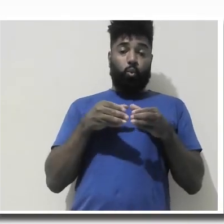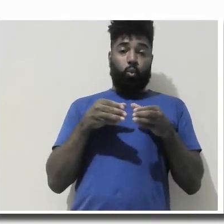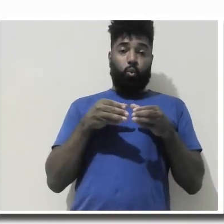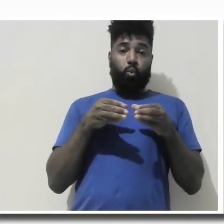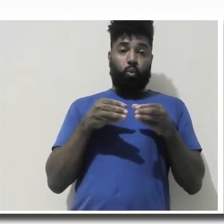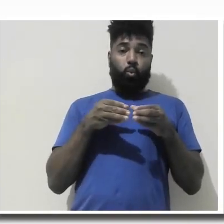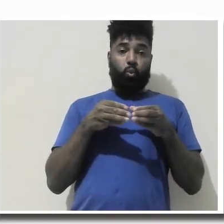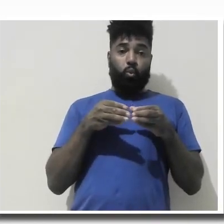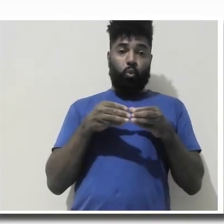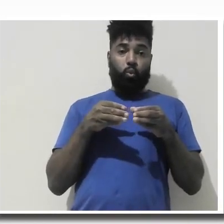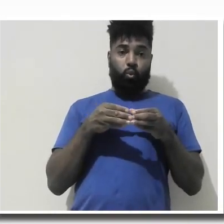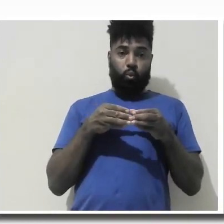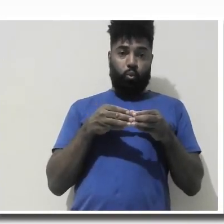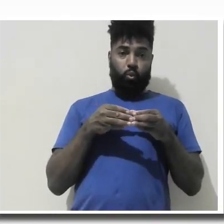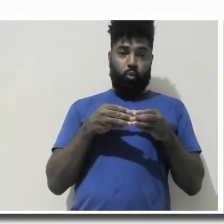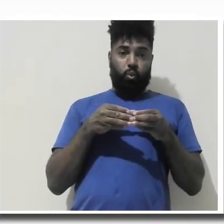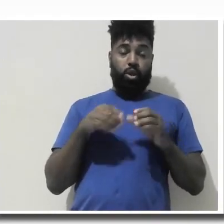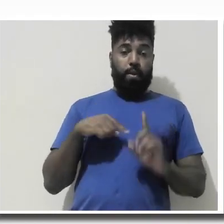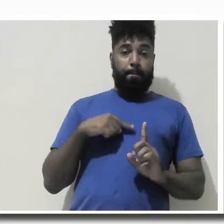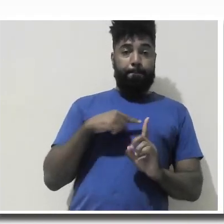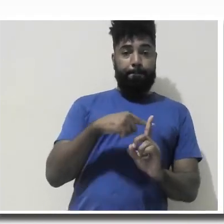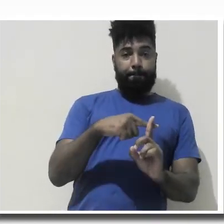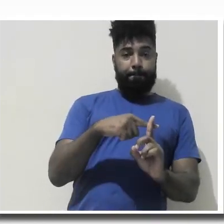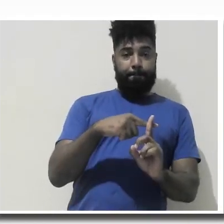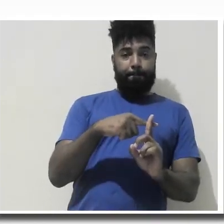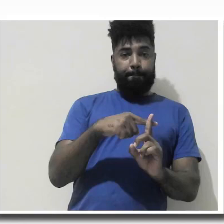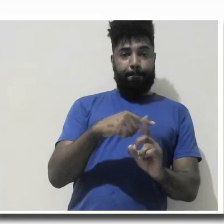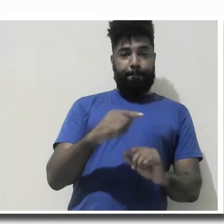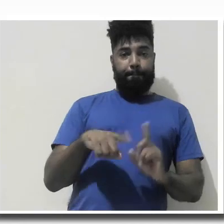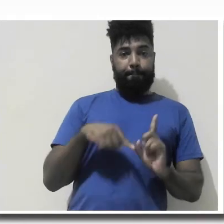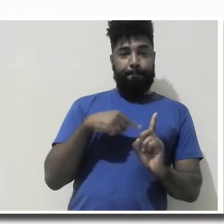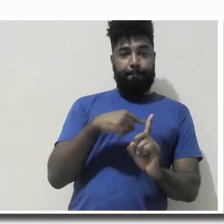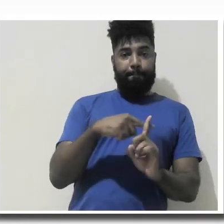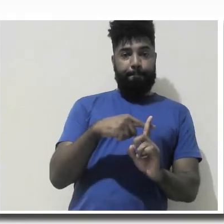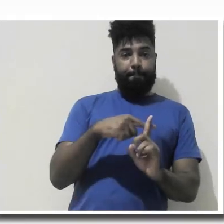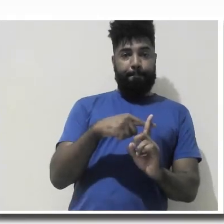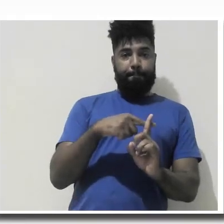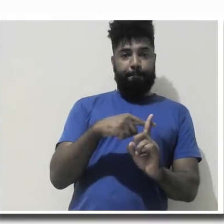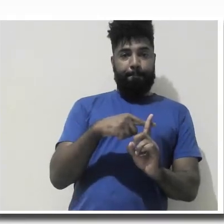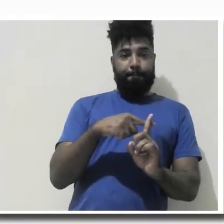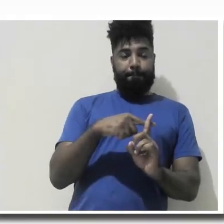e colocar o mais